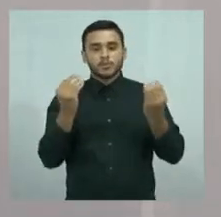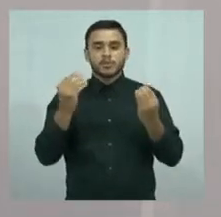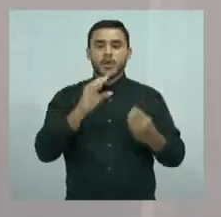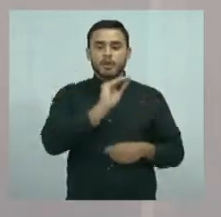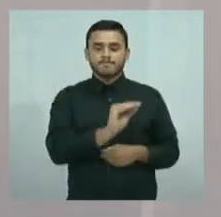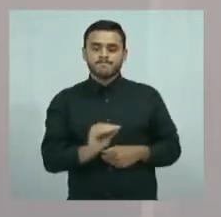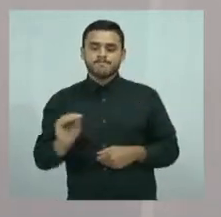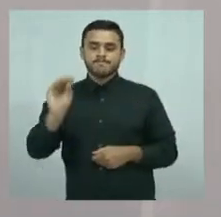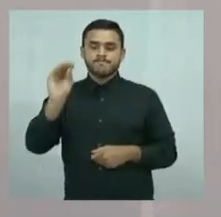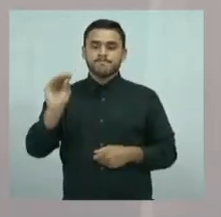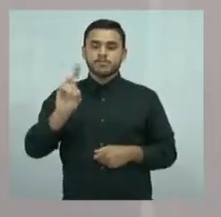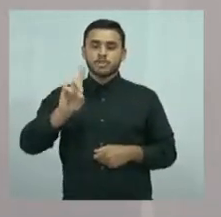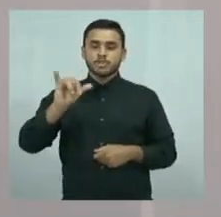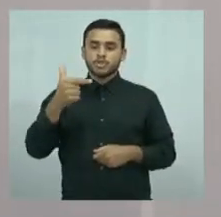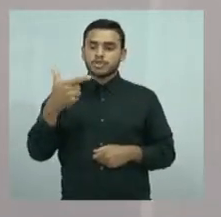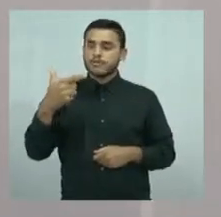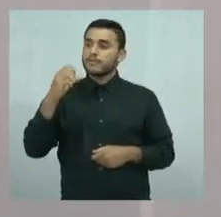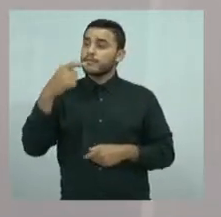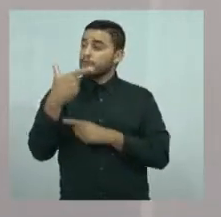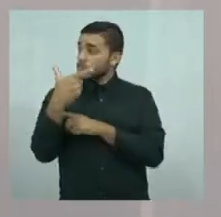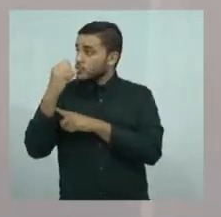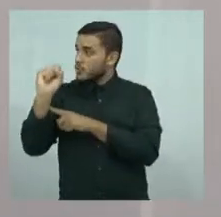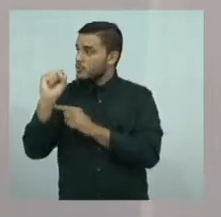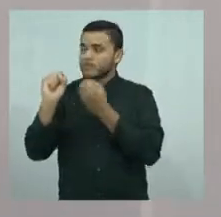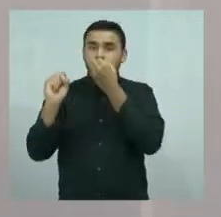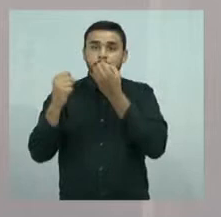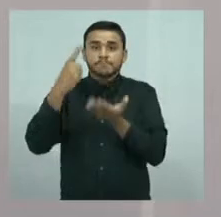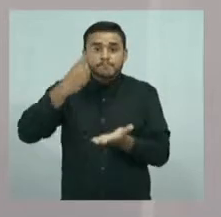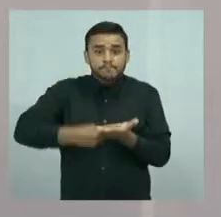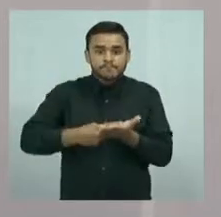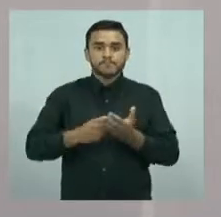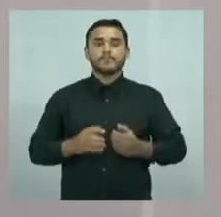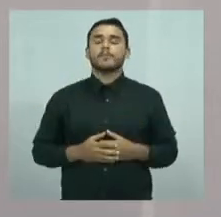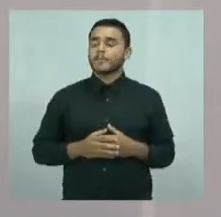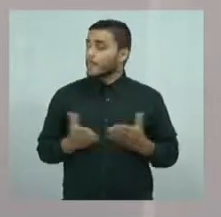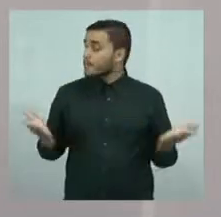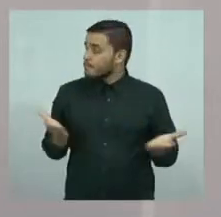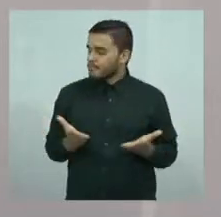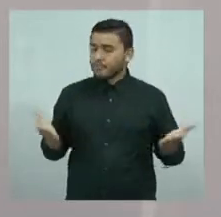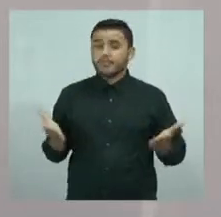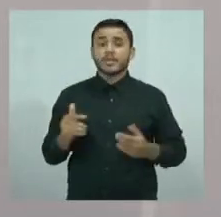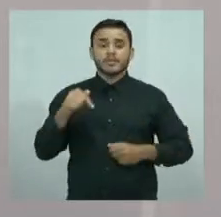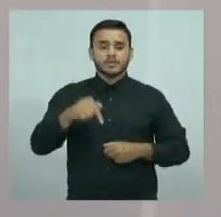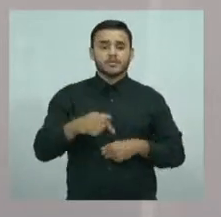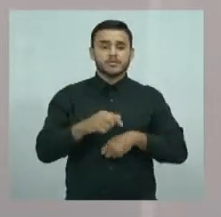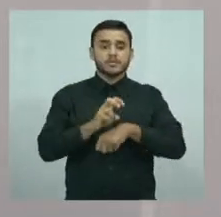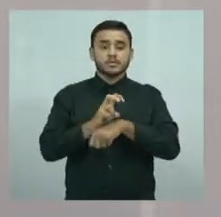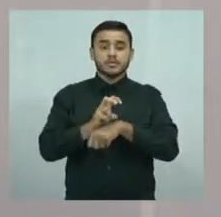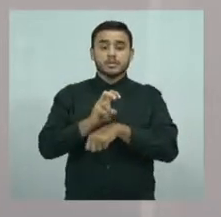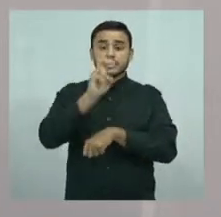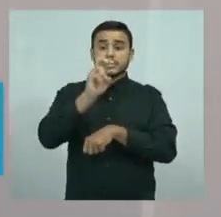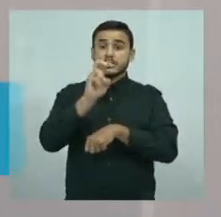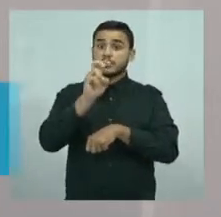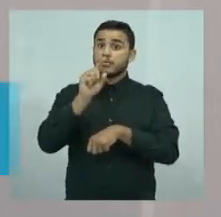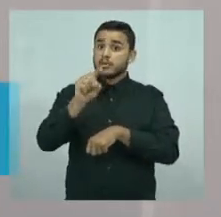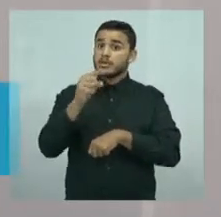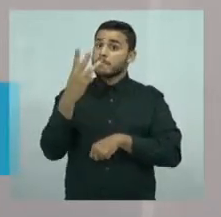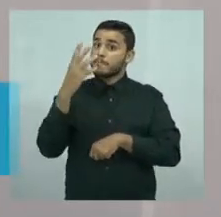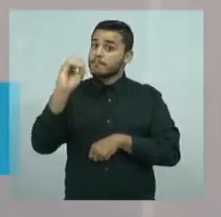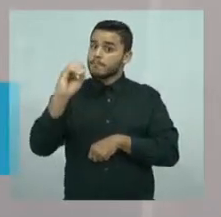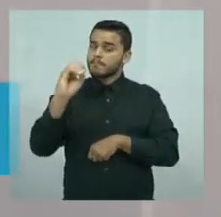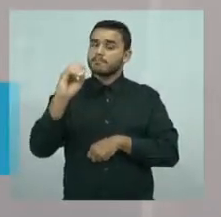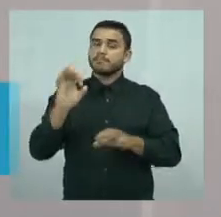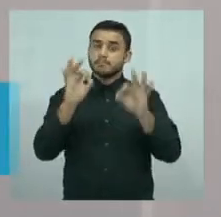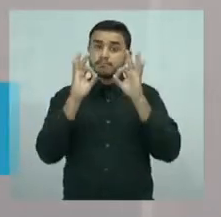estender ela para o dia 28 e que coisa boa, hoje nós estaremos a partir das 17h30 com